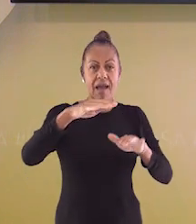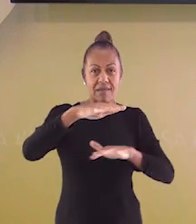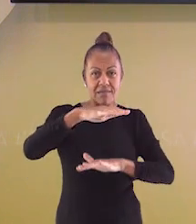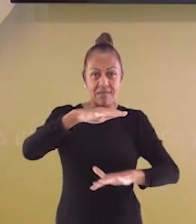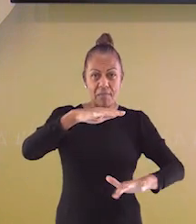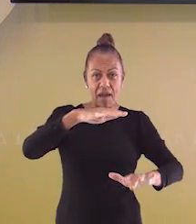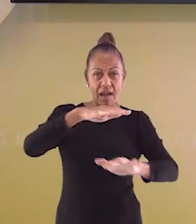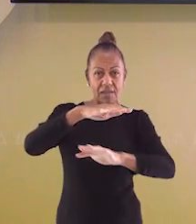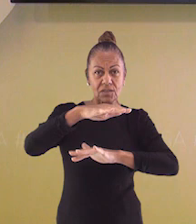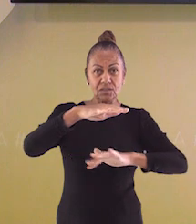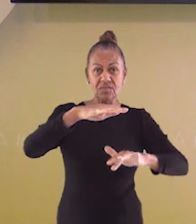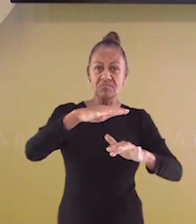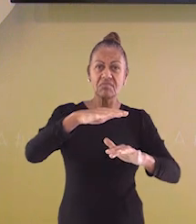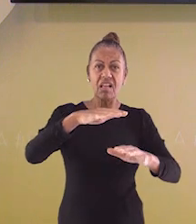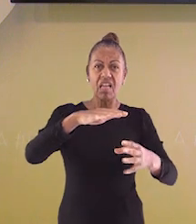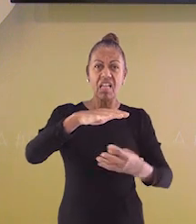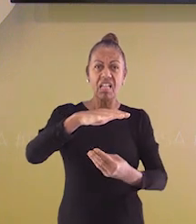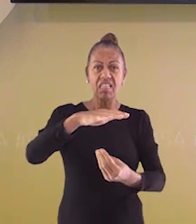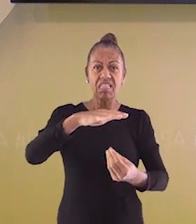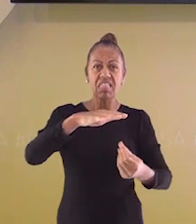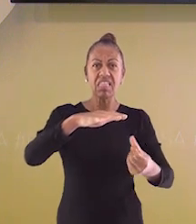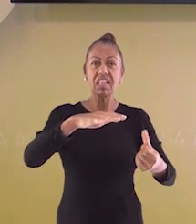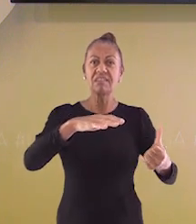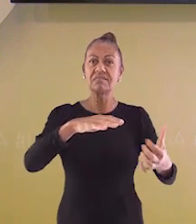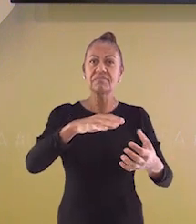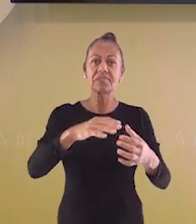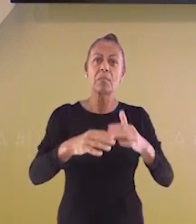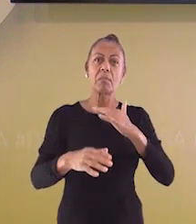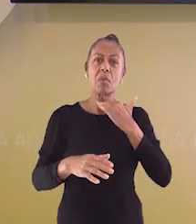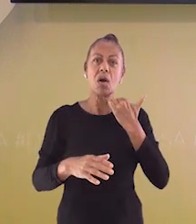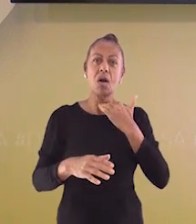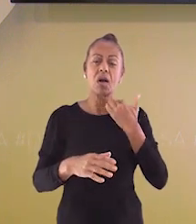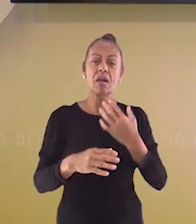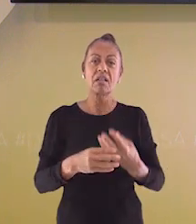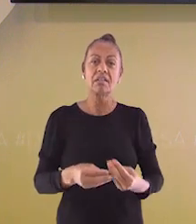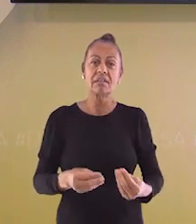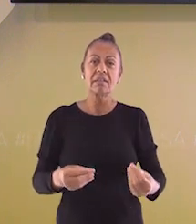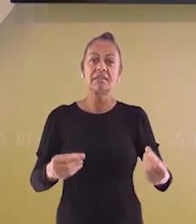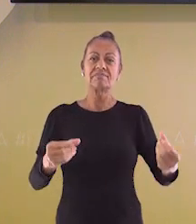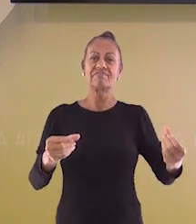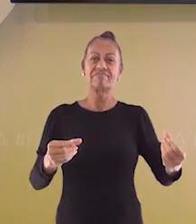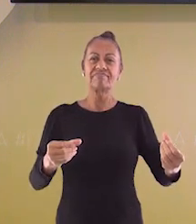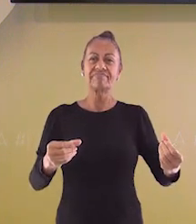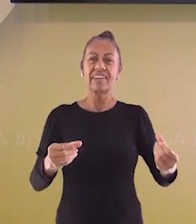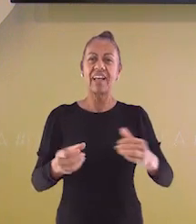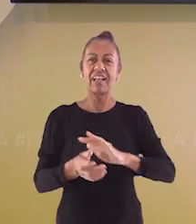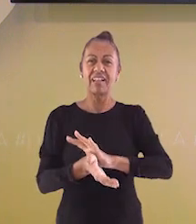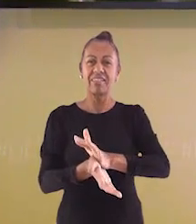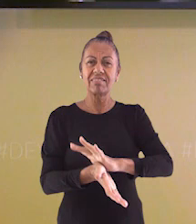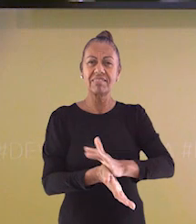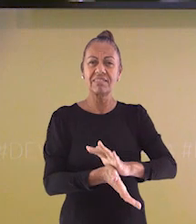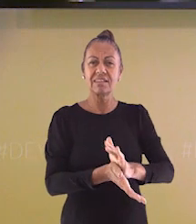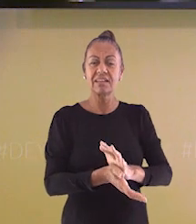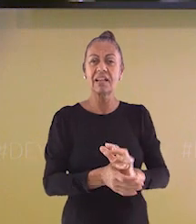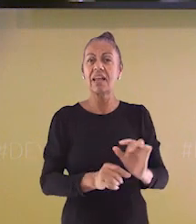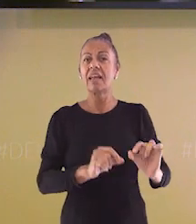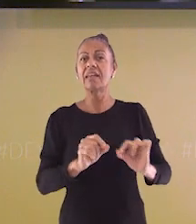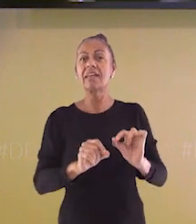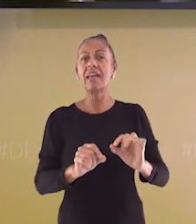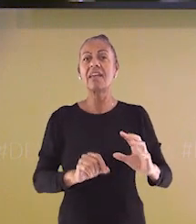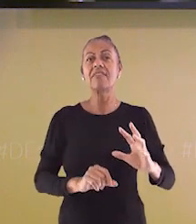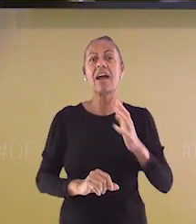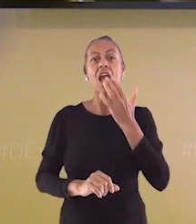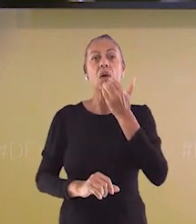no terceiro quadrinho. Morrendo, elas entram em decomposição. E quem vai consumir essas algas mortas são bactérias. O problema é que quando